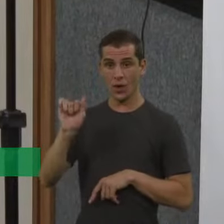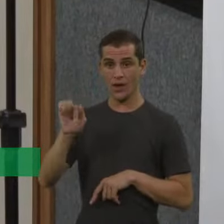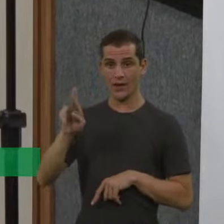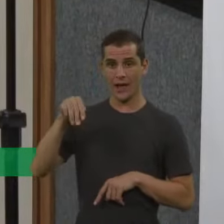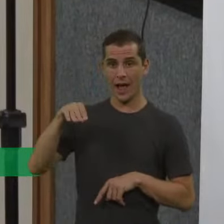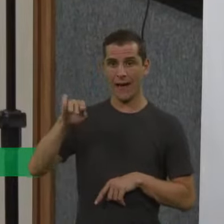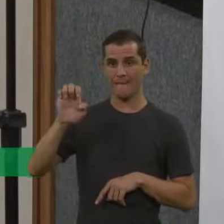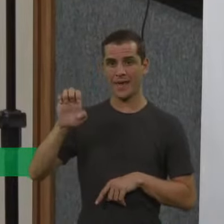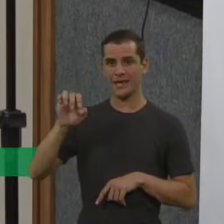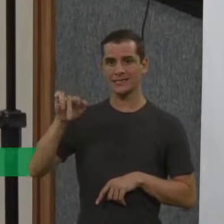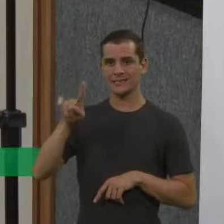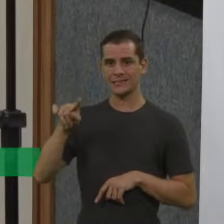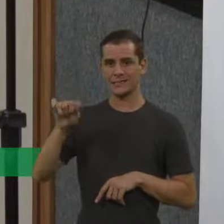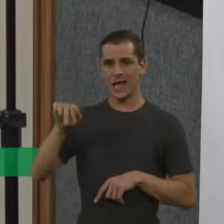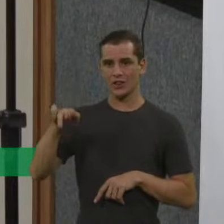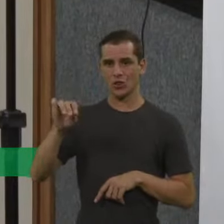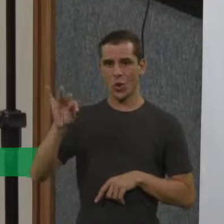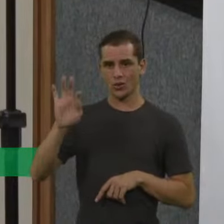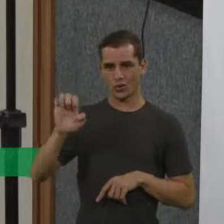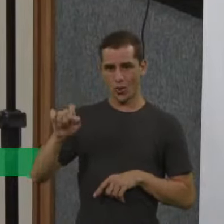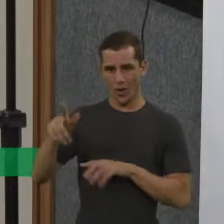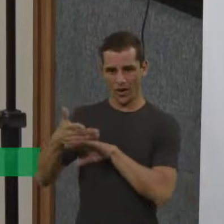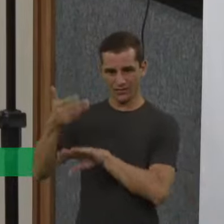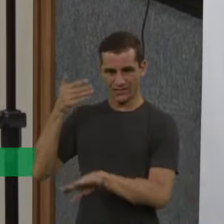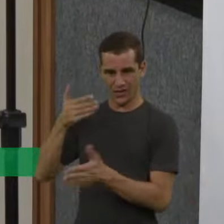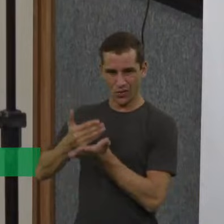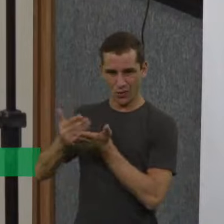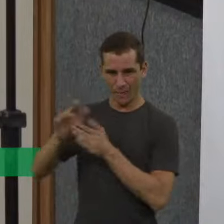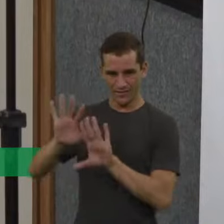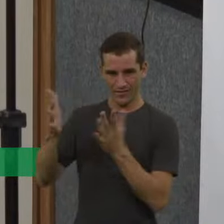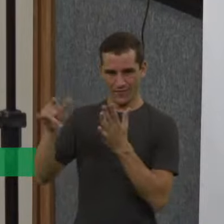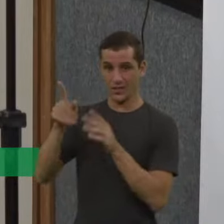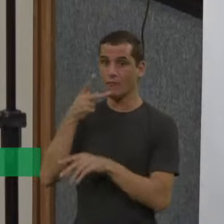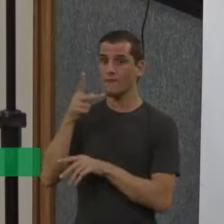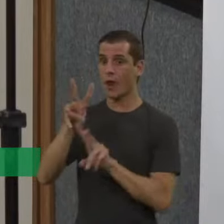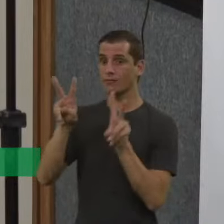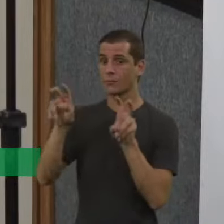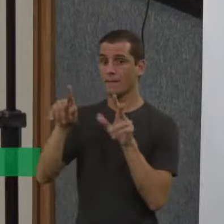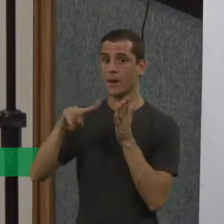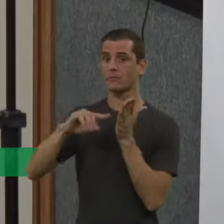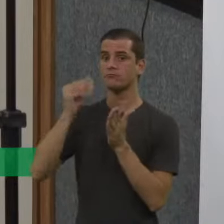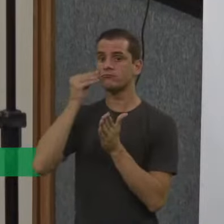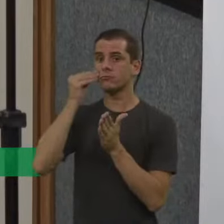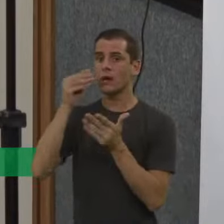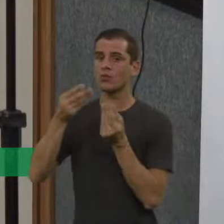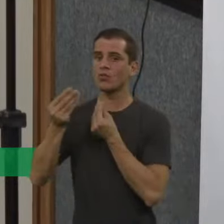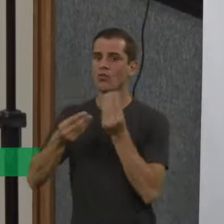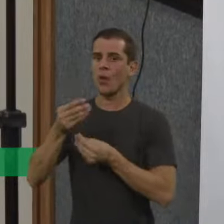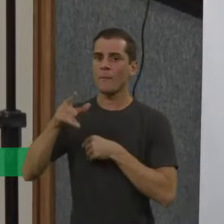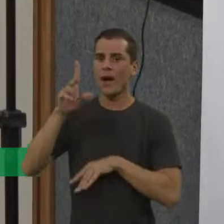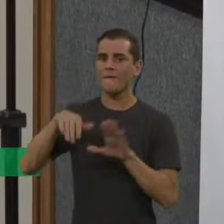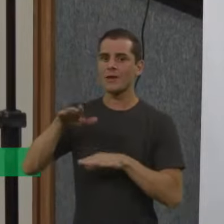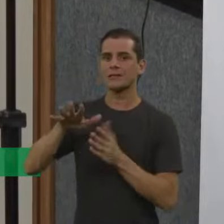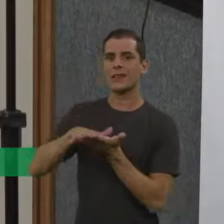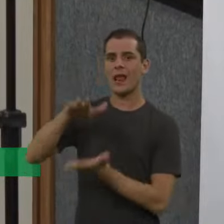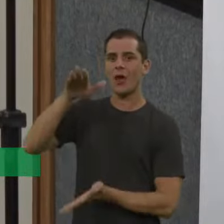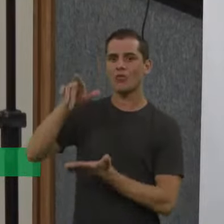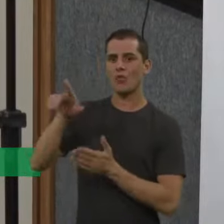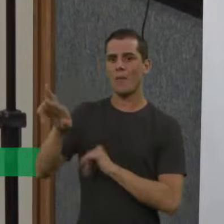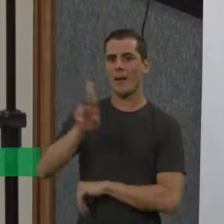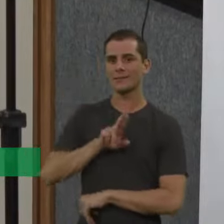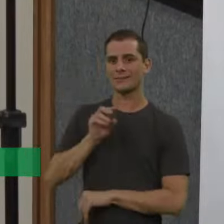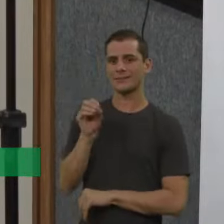neonatal, porque a gente tem um problema muito grave de acúmulo de testes, de resultados que não saem. E uma criança, a gente tem uma fila de